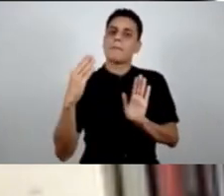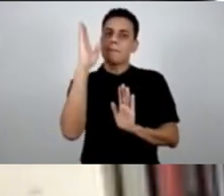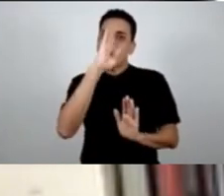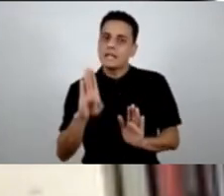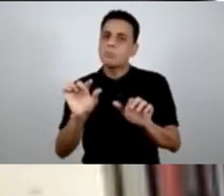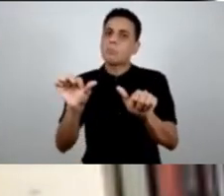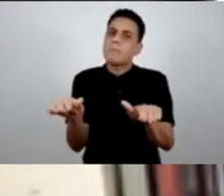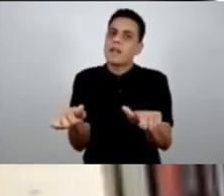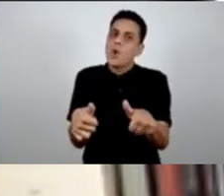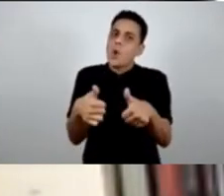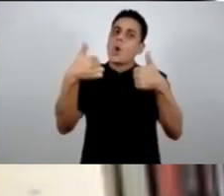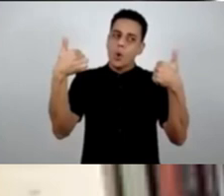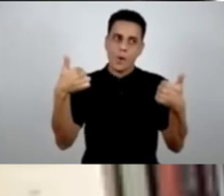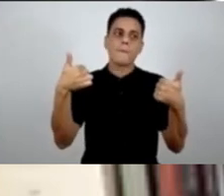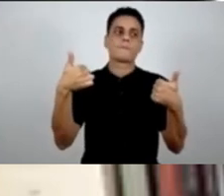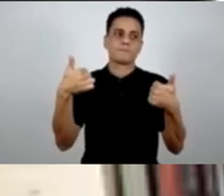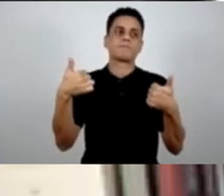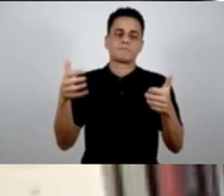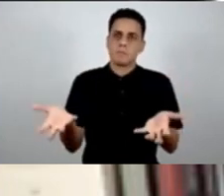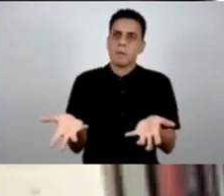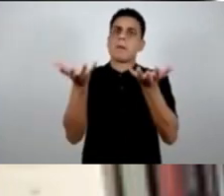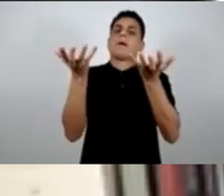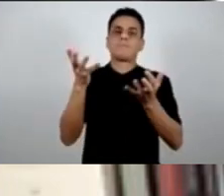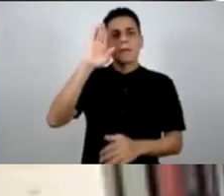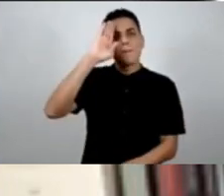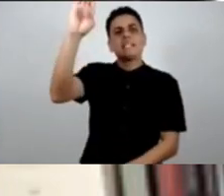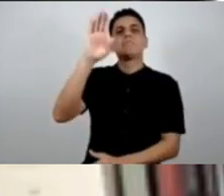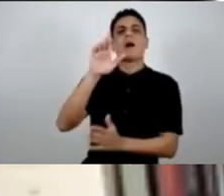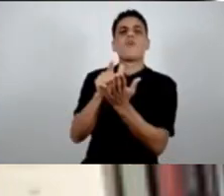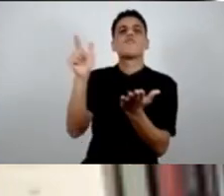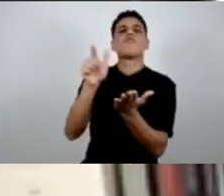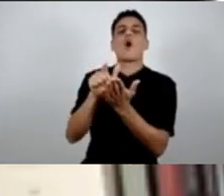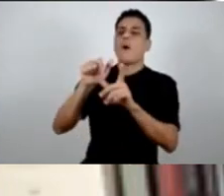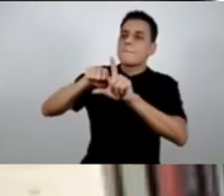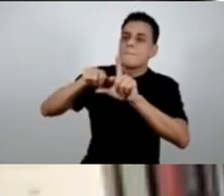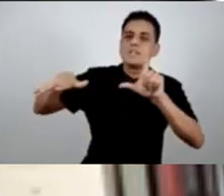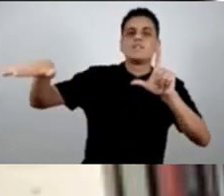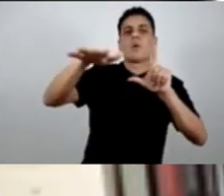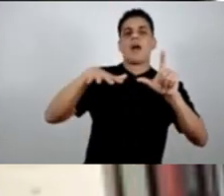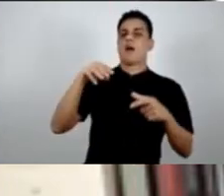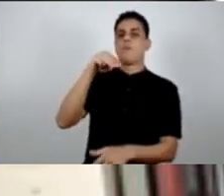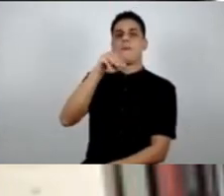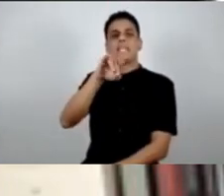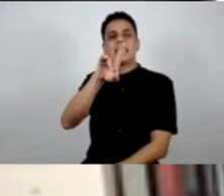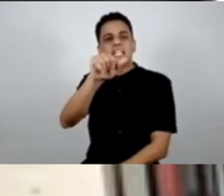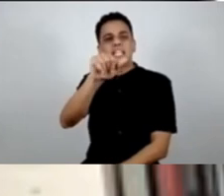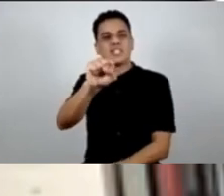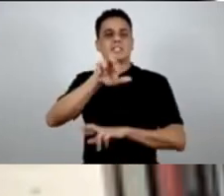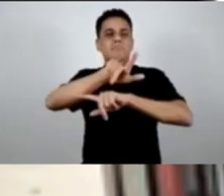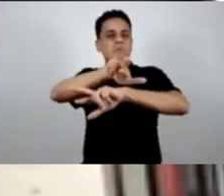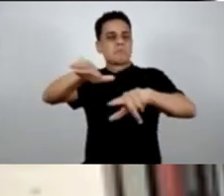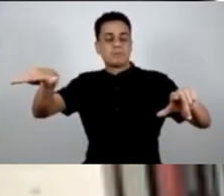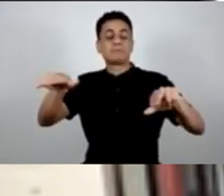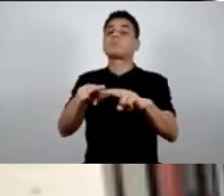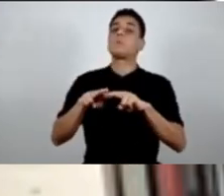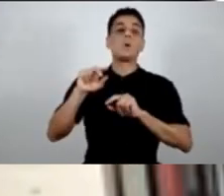melhorou muito na imprensa internacional, na mídia, nos audiovisuais. Muito desse trabalho foi feito